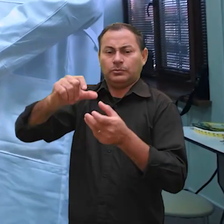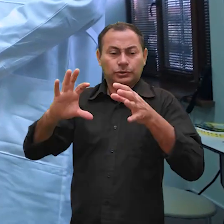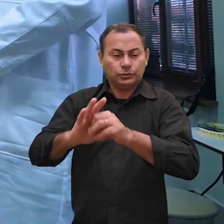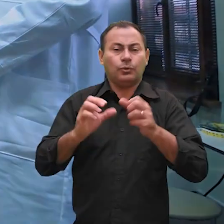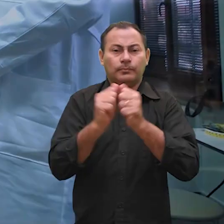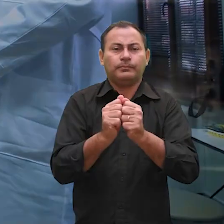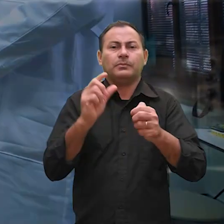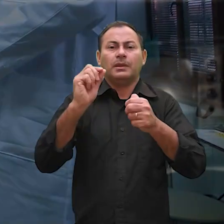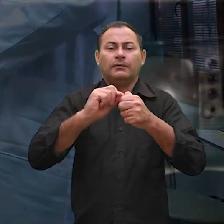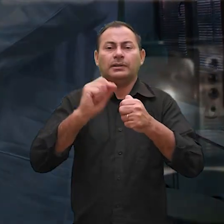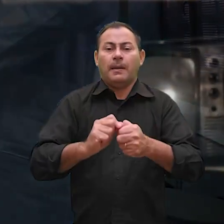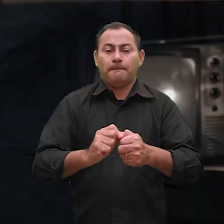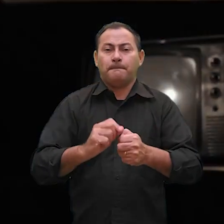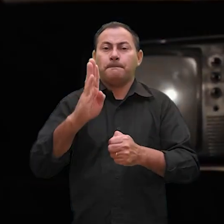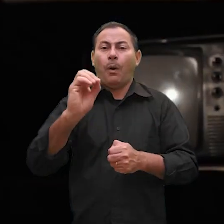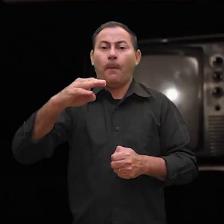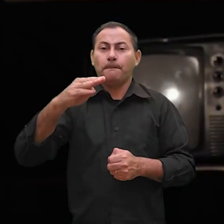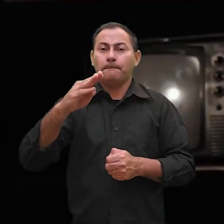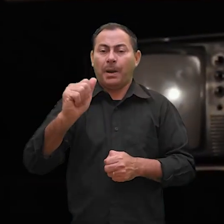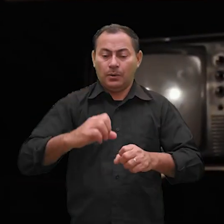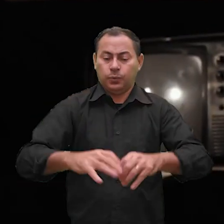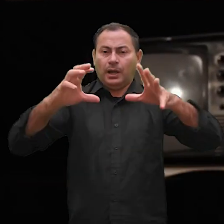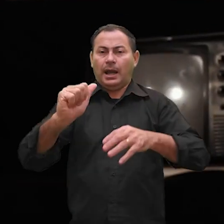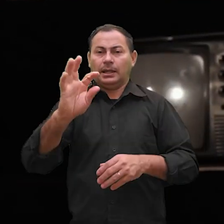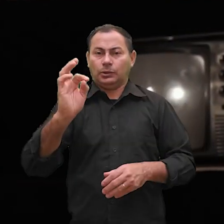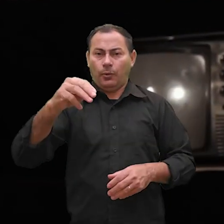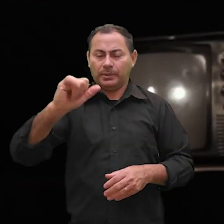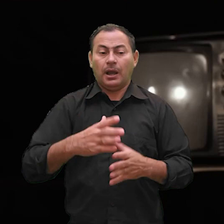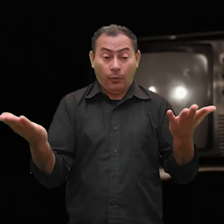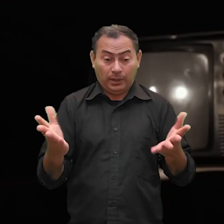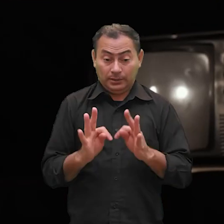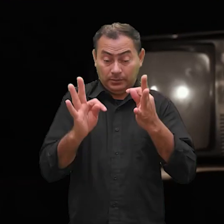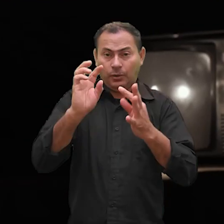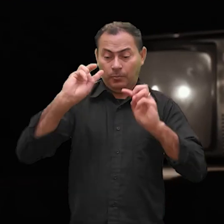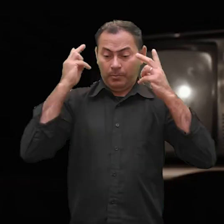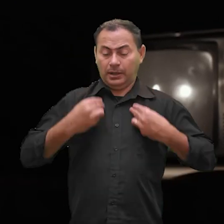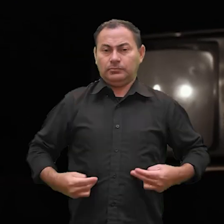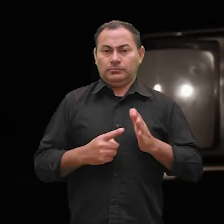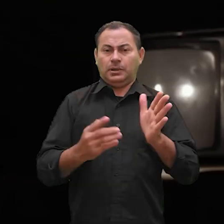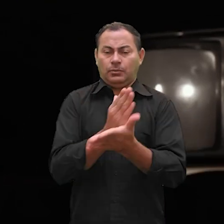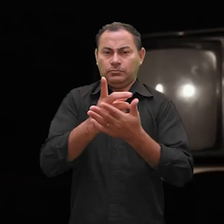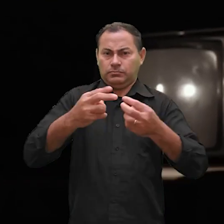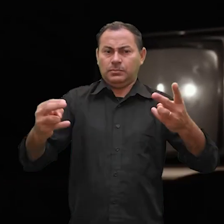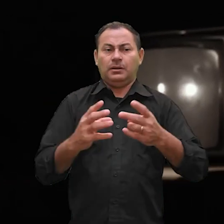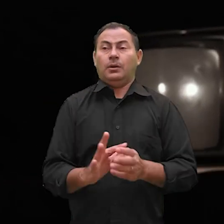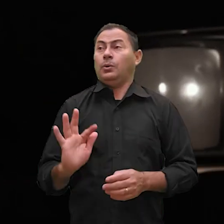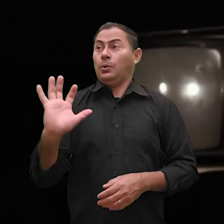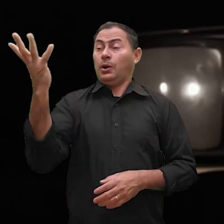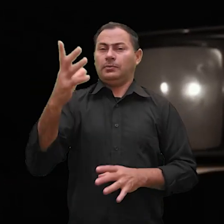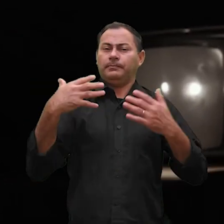do mundo se juntou para fabricar a bomba atômica. Agora, a tecnologia humana realmente resultou em algumas